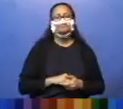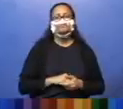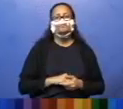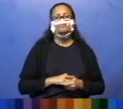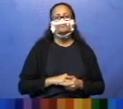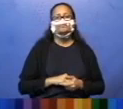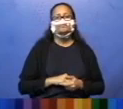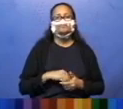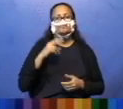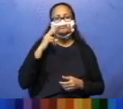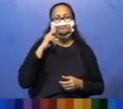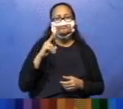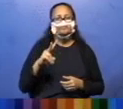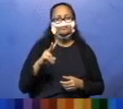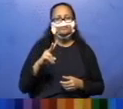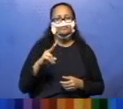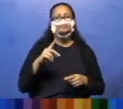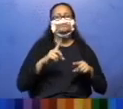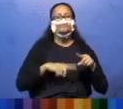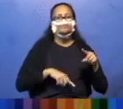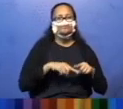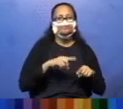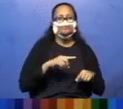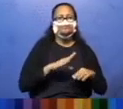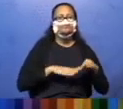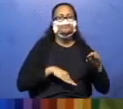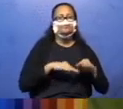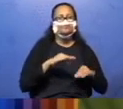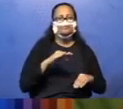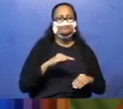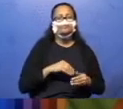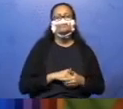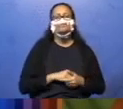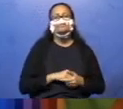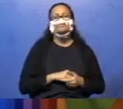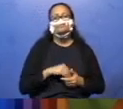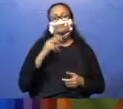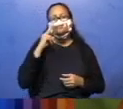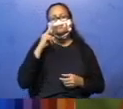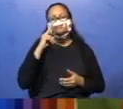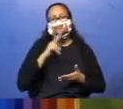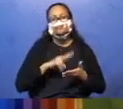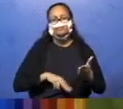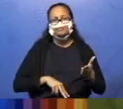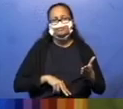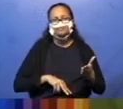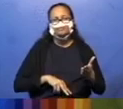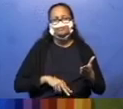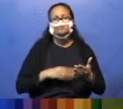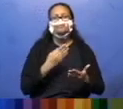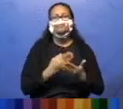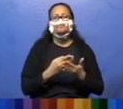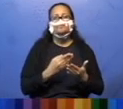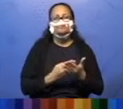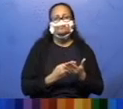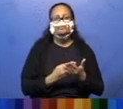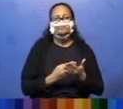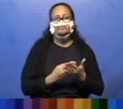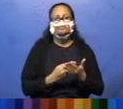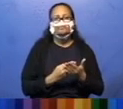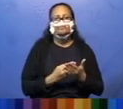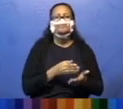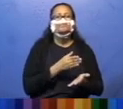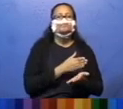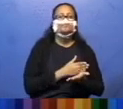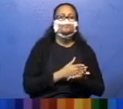Vamos ver como que isso se dá na prática? Então, vamos lendo comigo. Vamos estudar esse sinal, começando